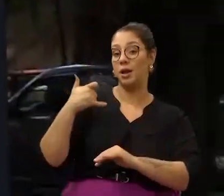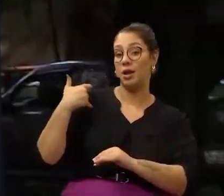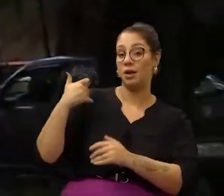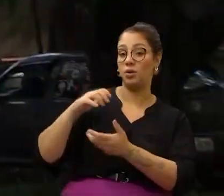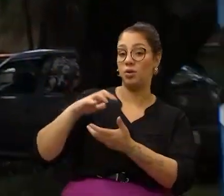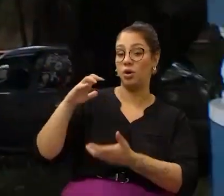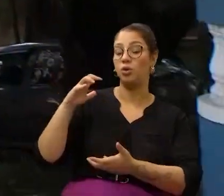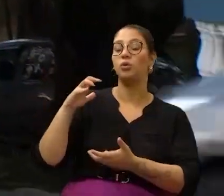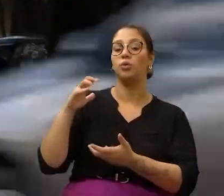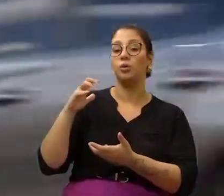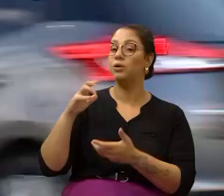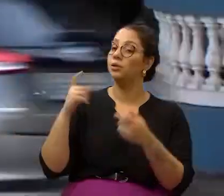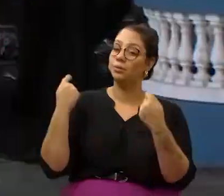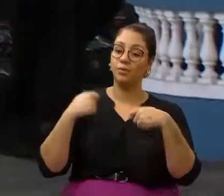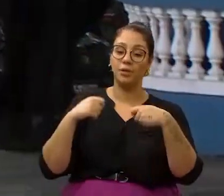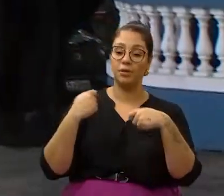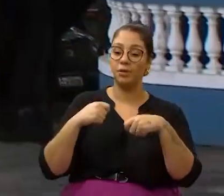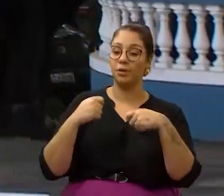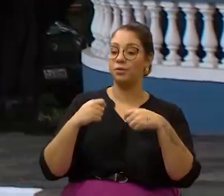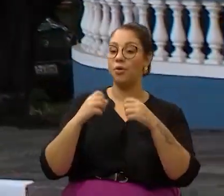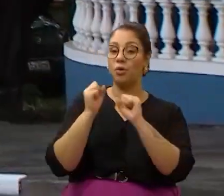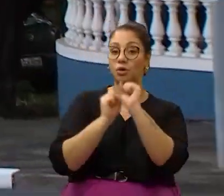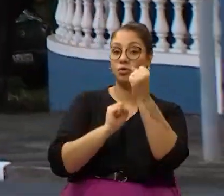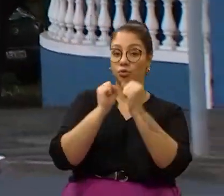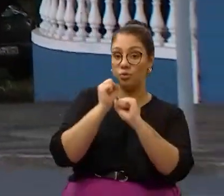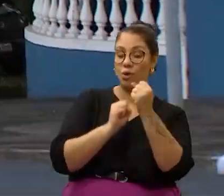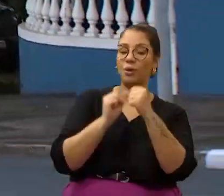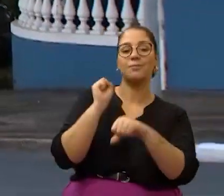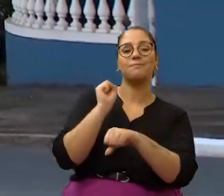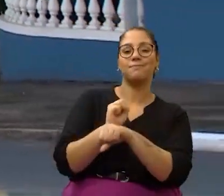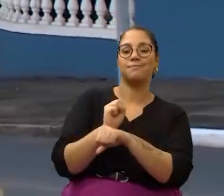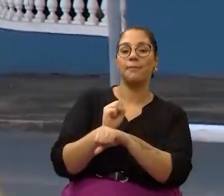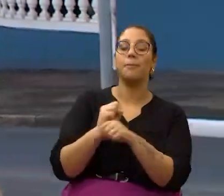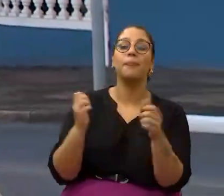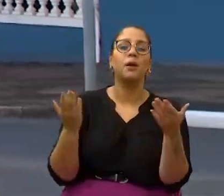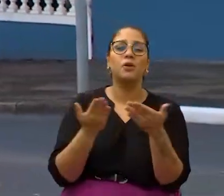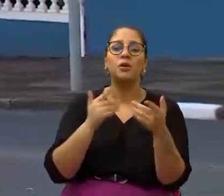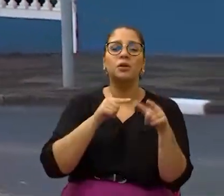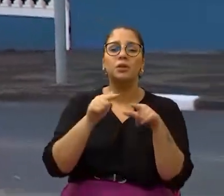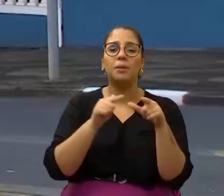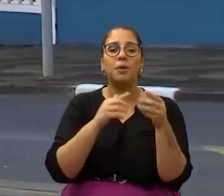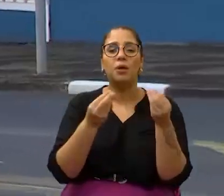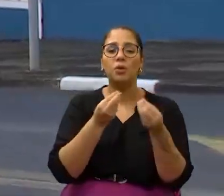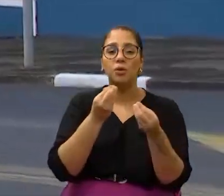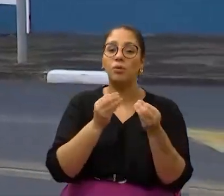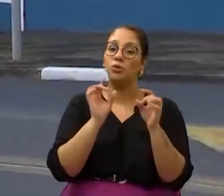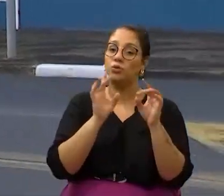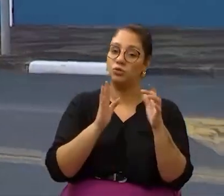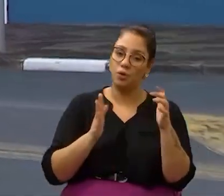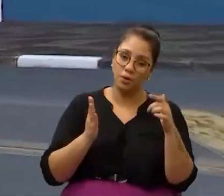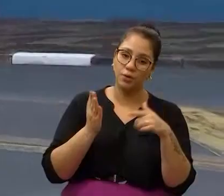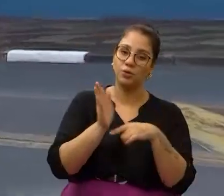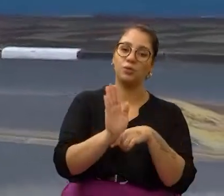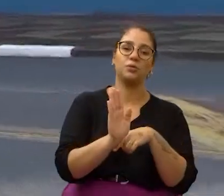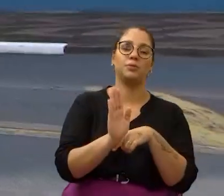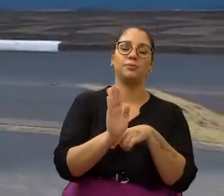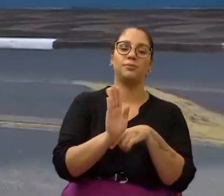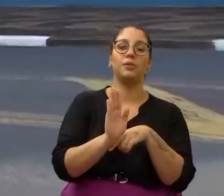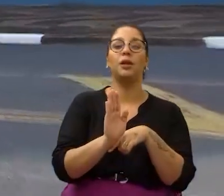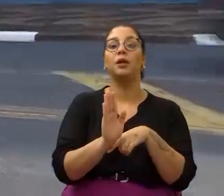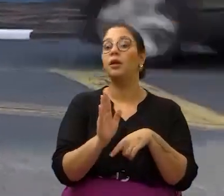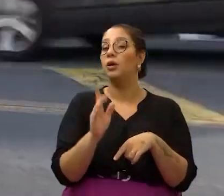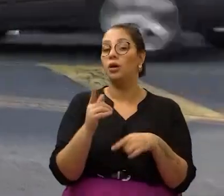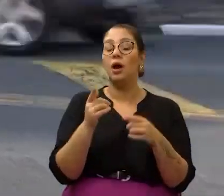gente teve que desativar a fábrica e hoje nós trabalhamos essencialmente com assistência. Nós